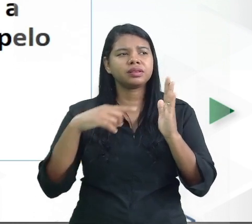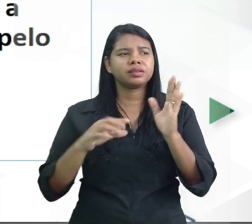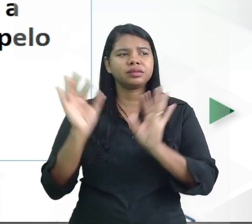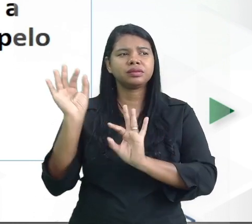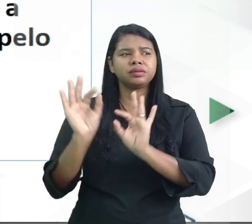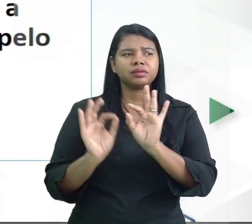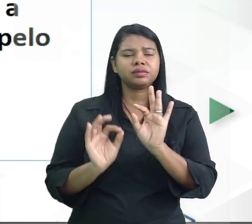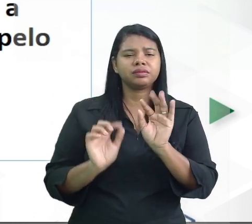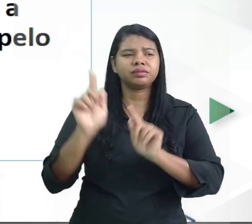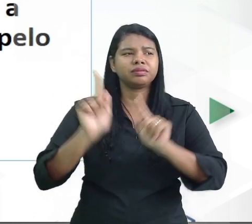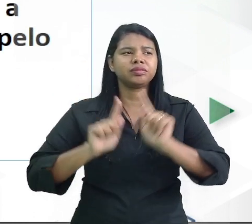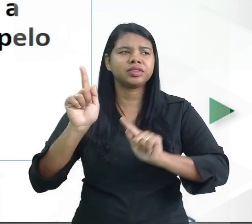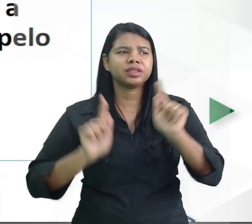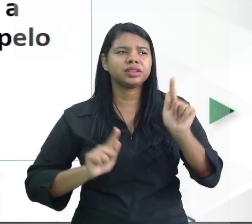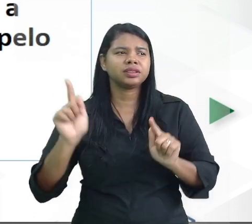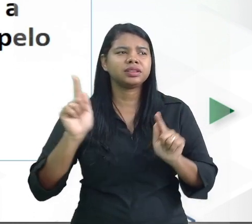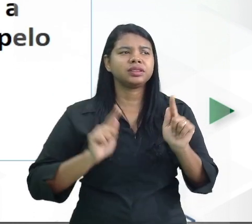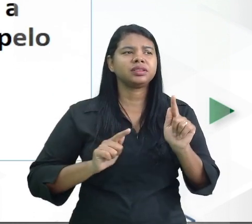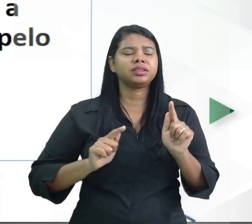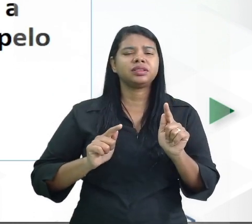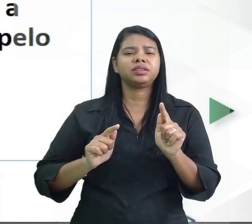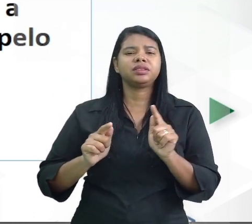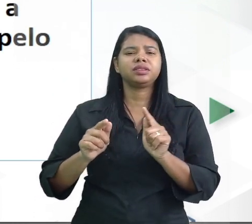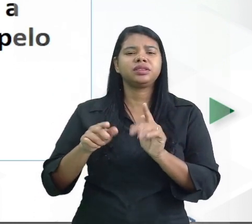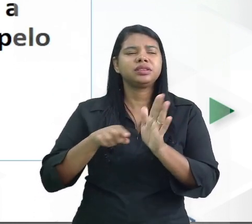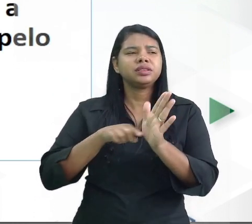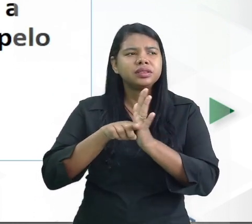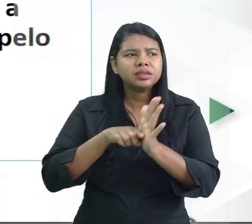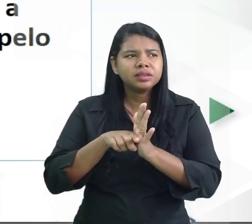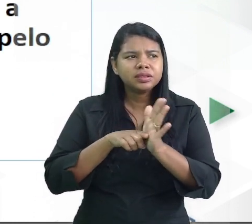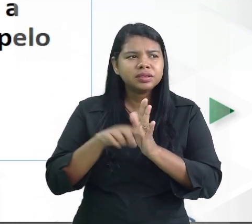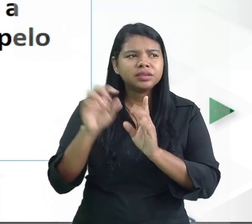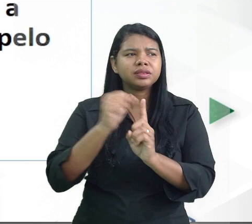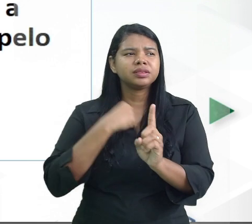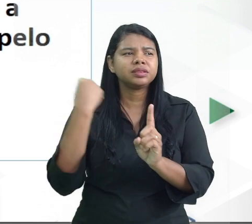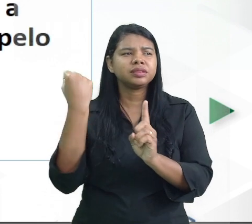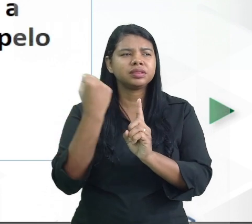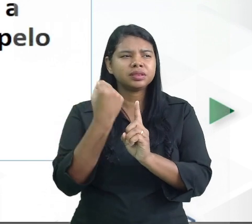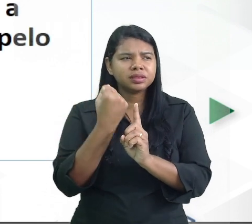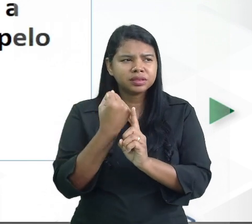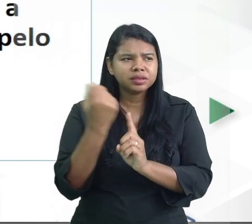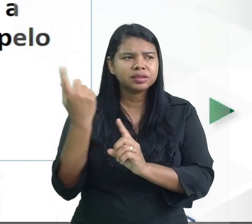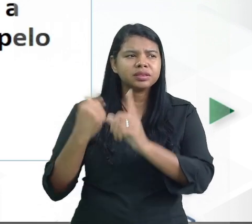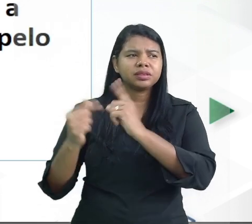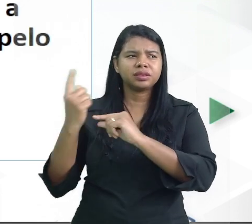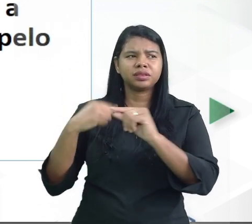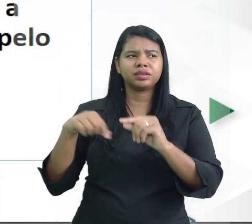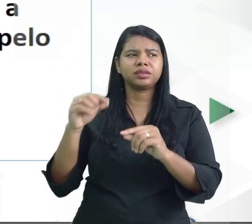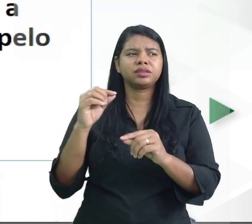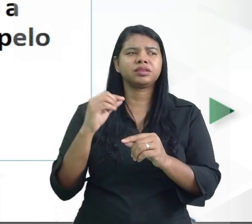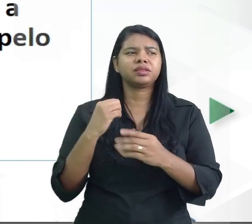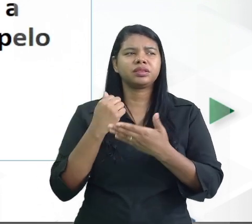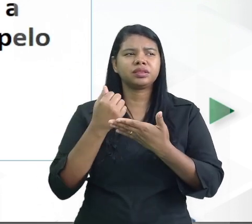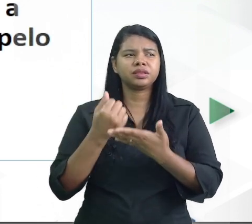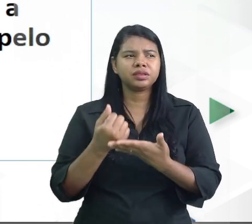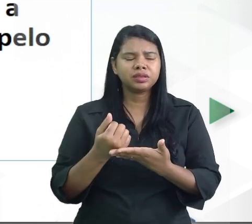estatísticos, pesquisas, causas culturais, socioeconômicas, tudo isso aqui ajuda